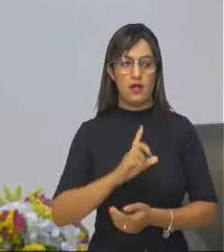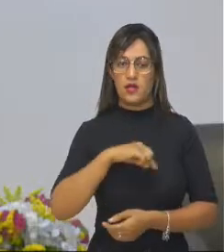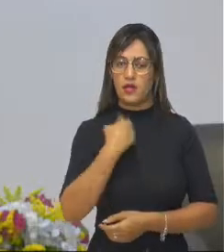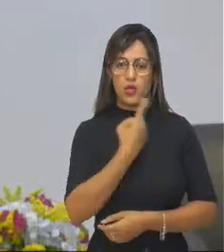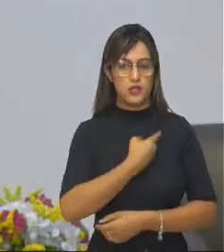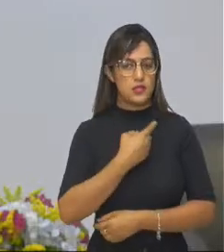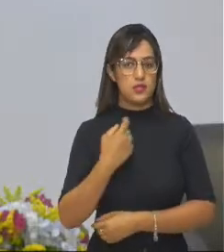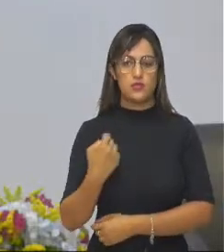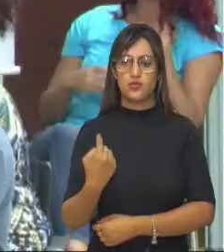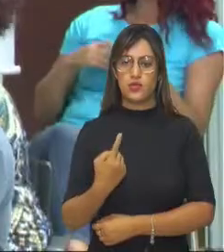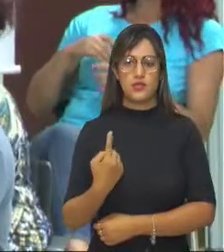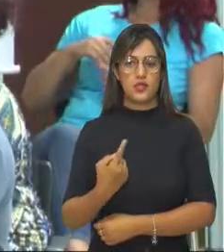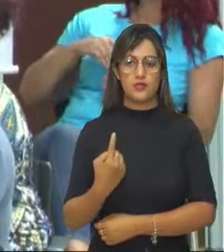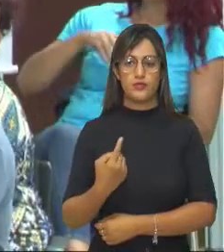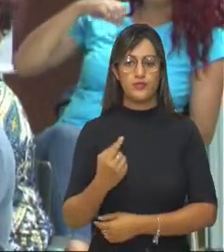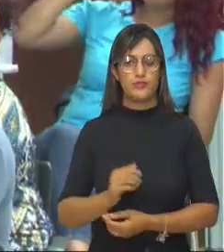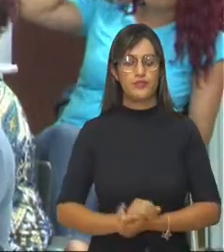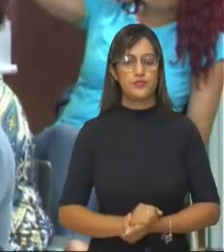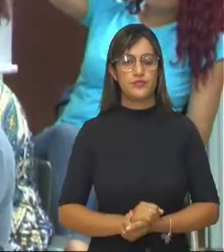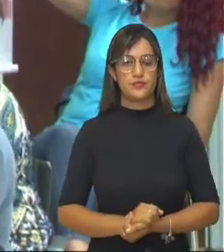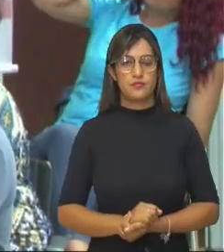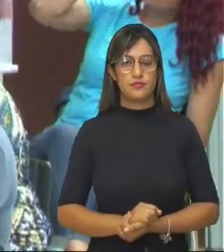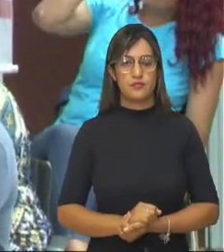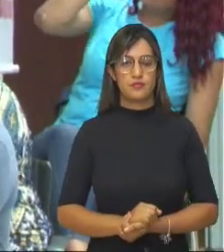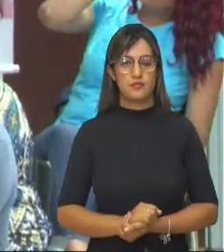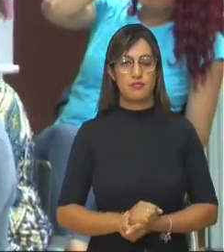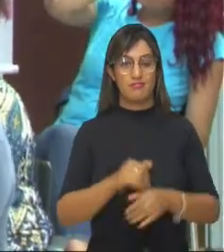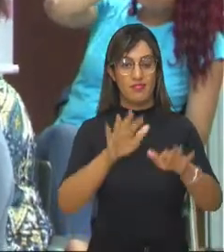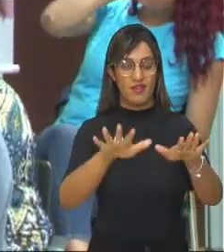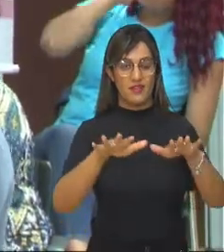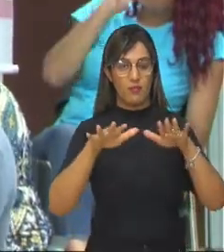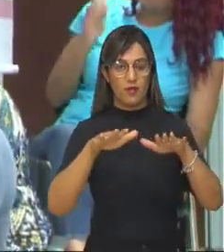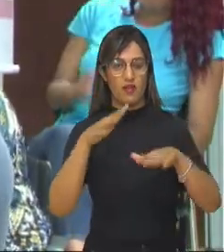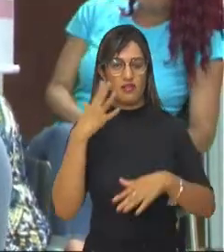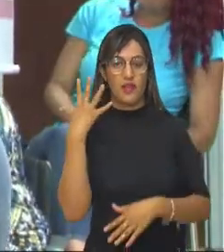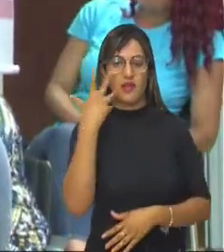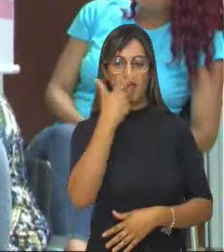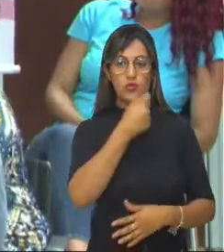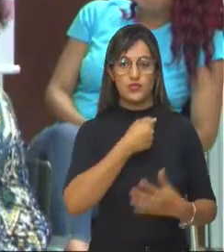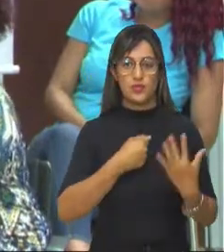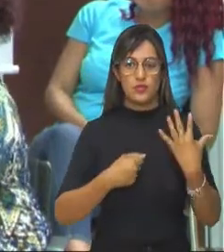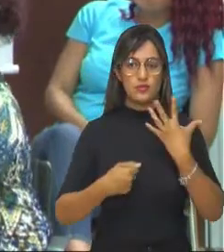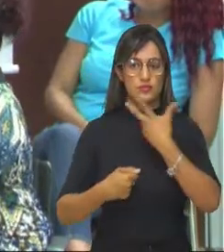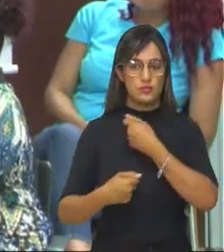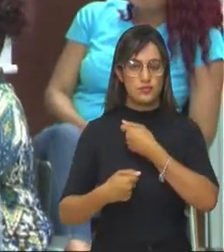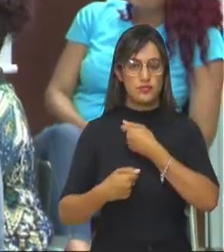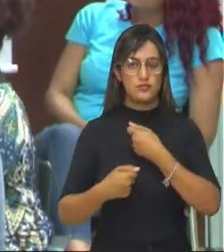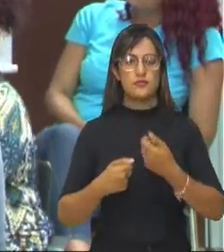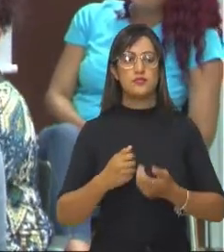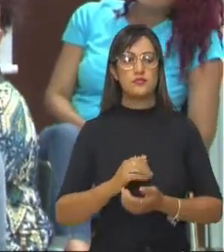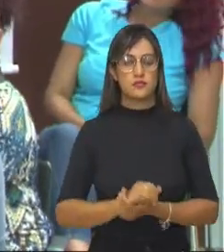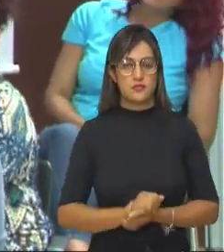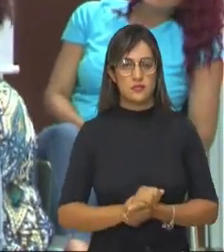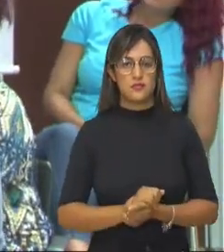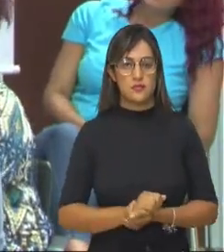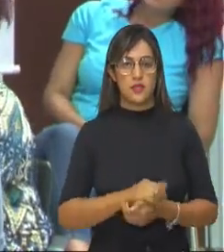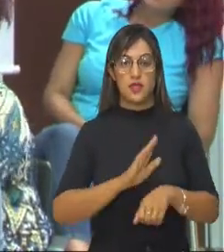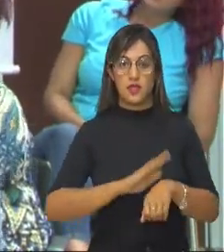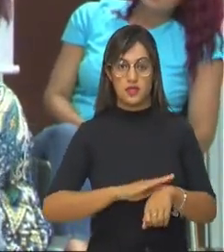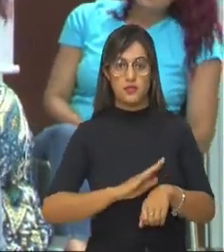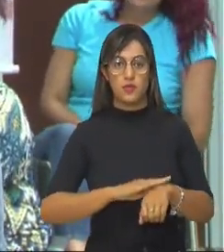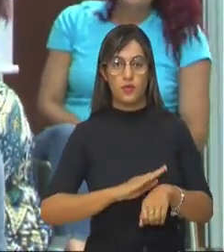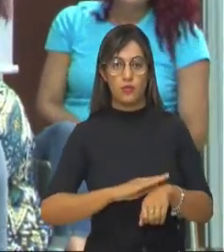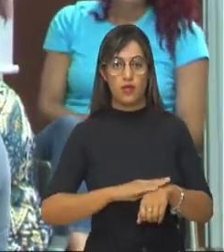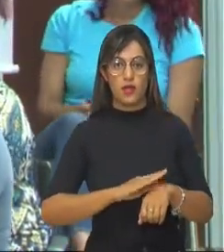aqui, né? Essa é uma plateia linda e que precisa ser mostrada. E é lindo olhar, nesse momento, a